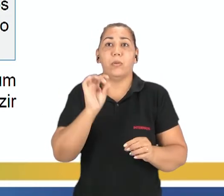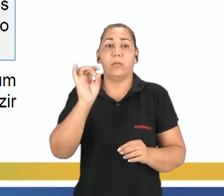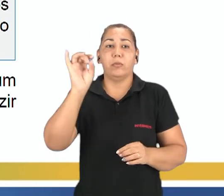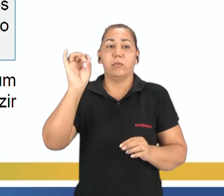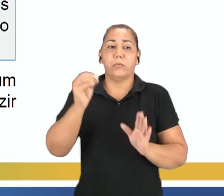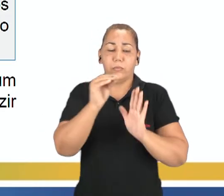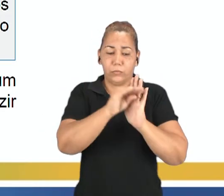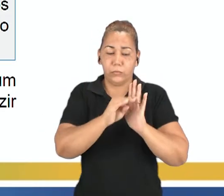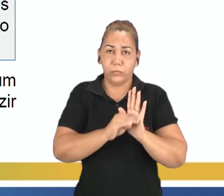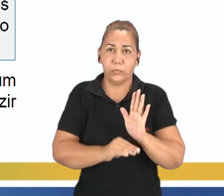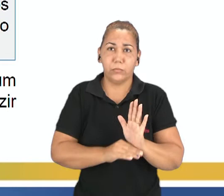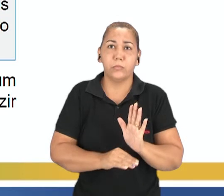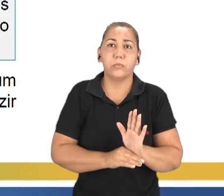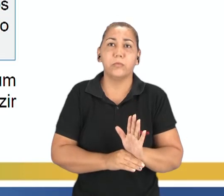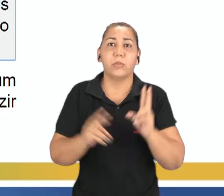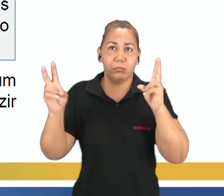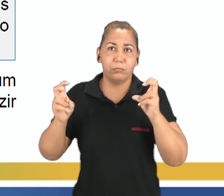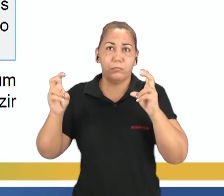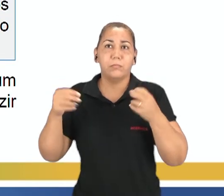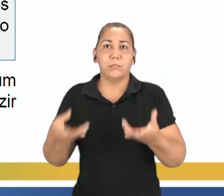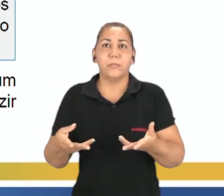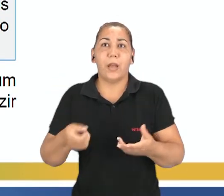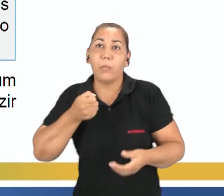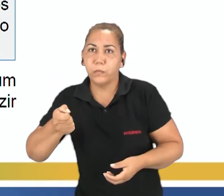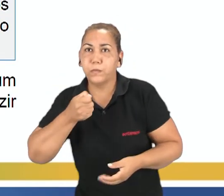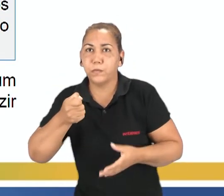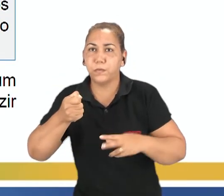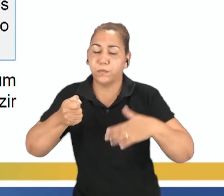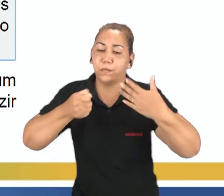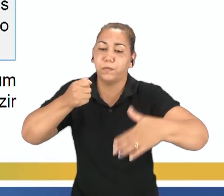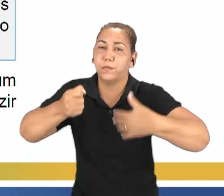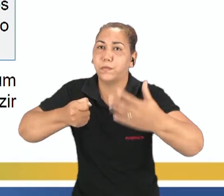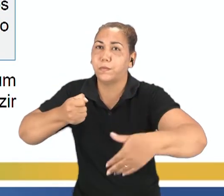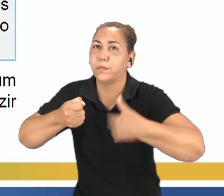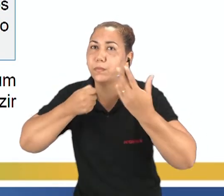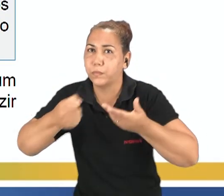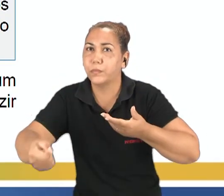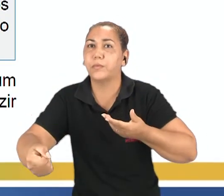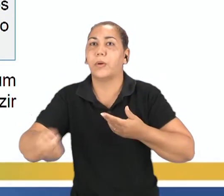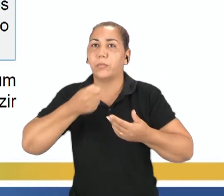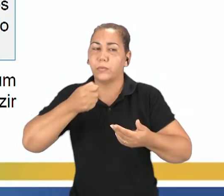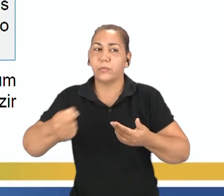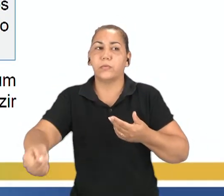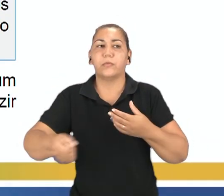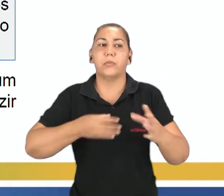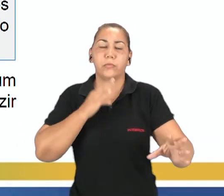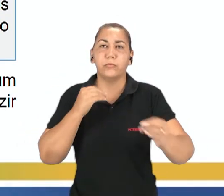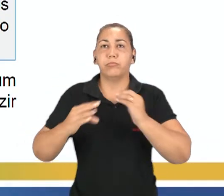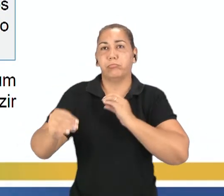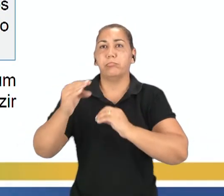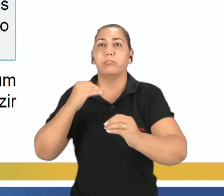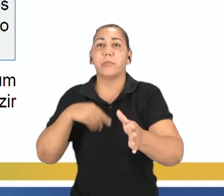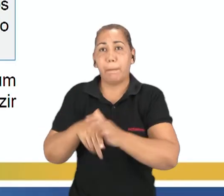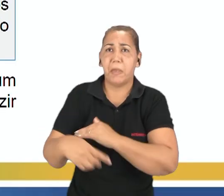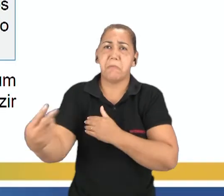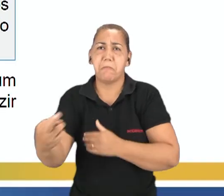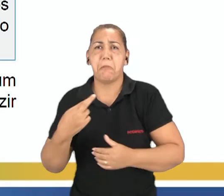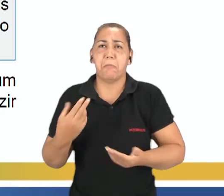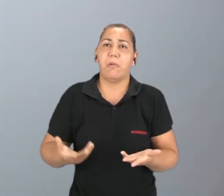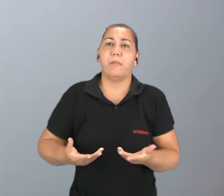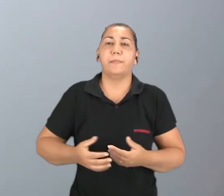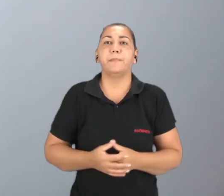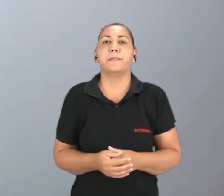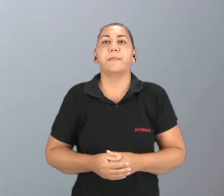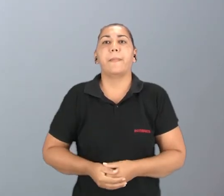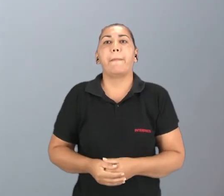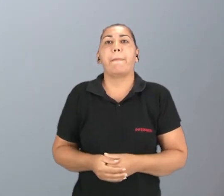tema. A entrevista se desenrola durante a conversa a partir do que está sendo dito pelo entrevistado. Então vejamos o que é a